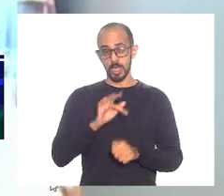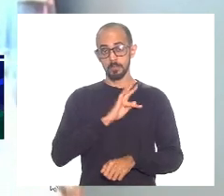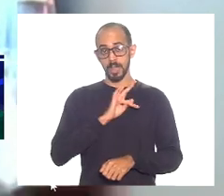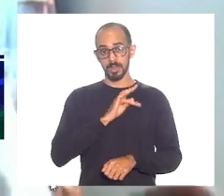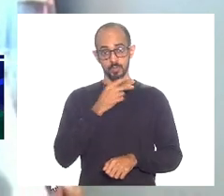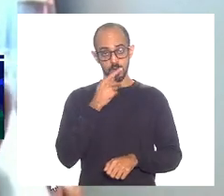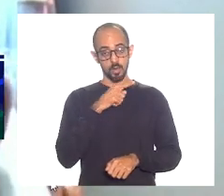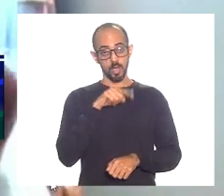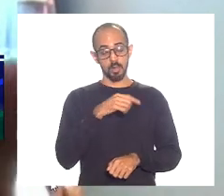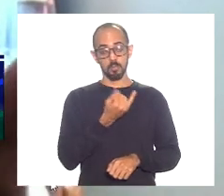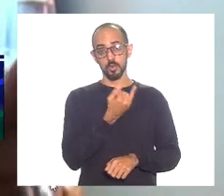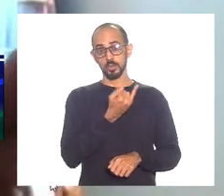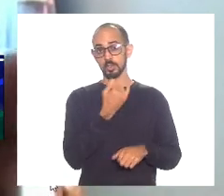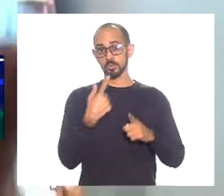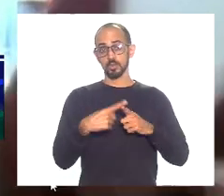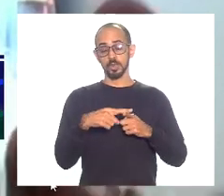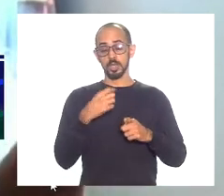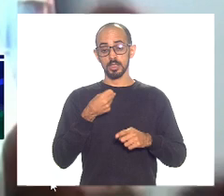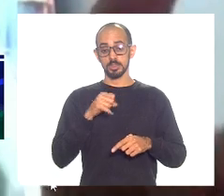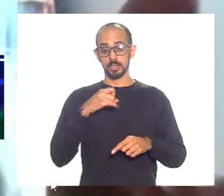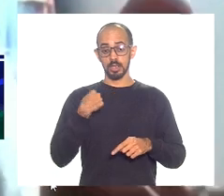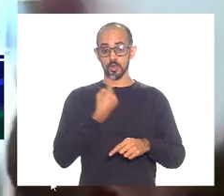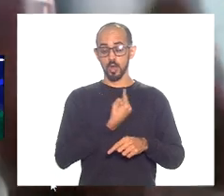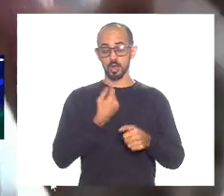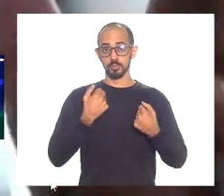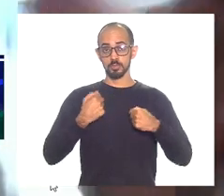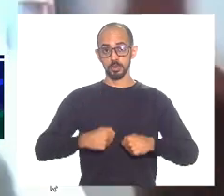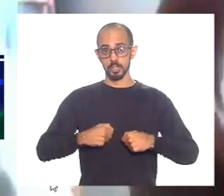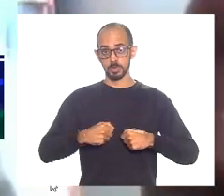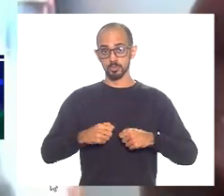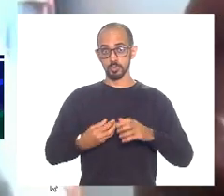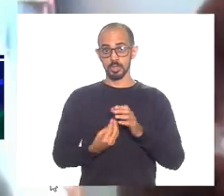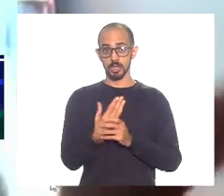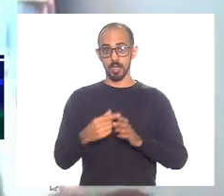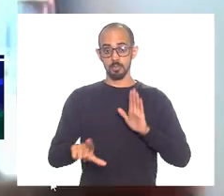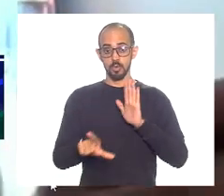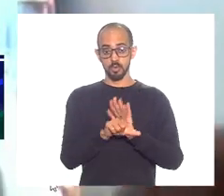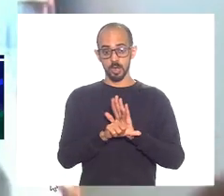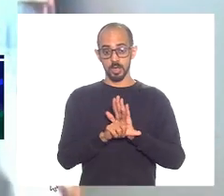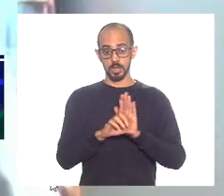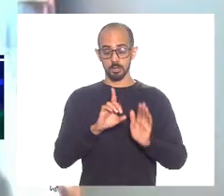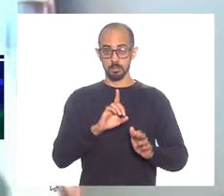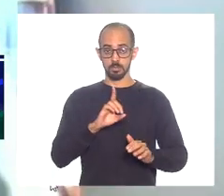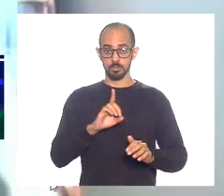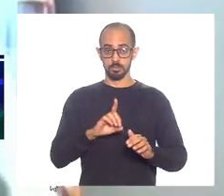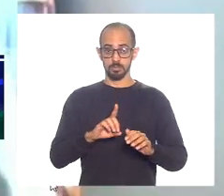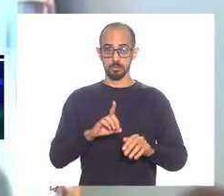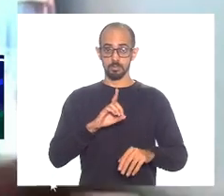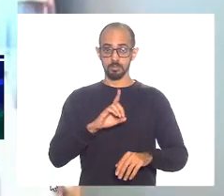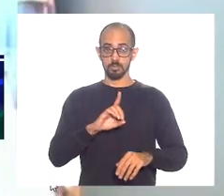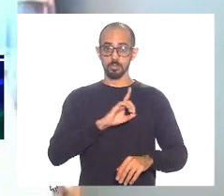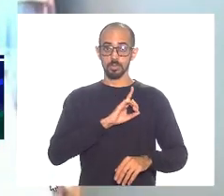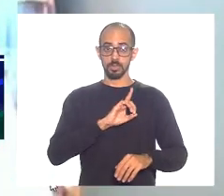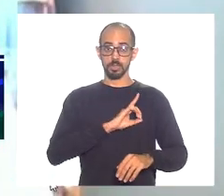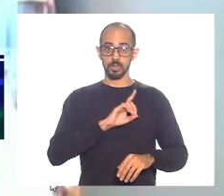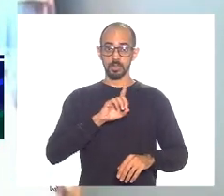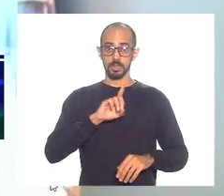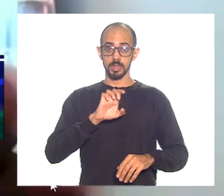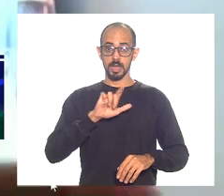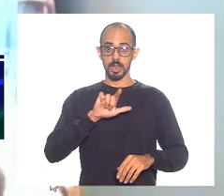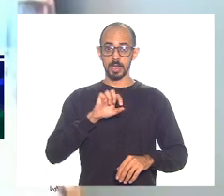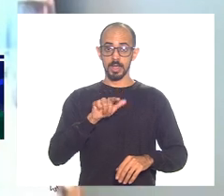porque se nós podemos criar por lei uma delegacia, coisa que o Átila fez lá